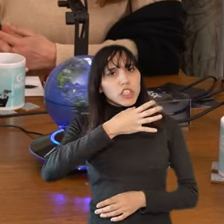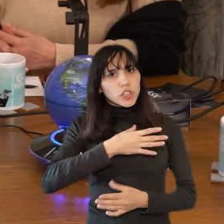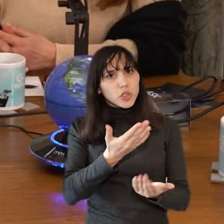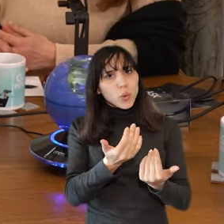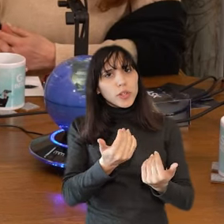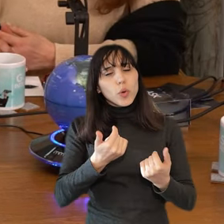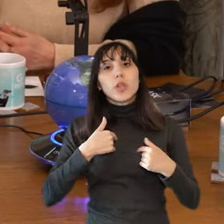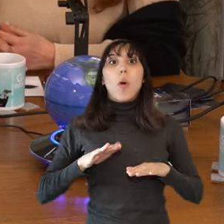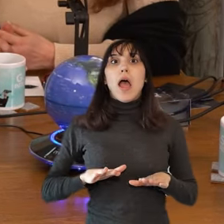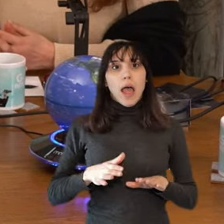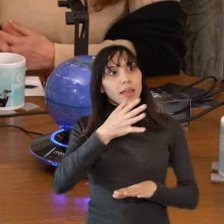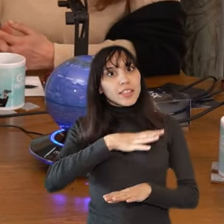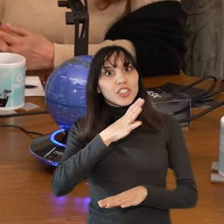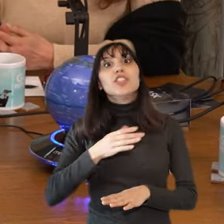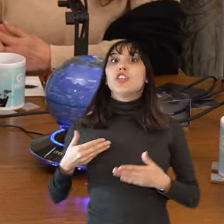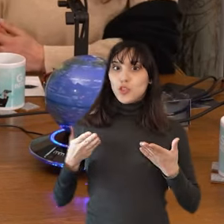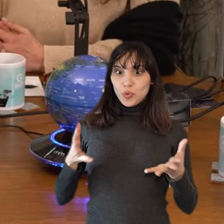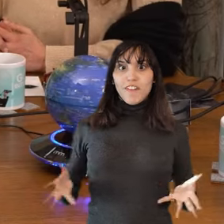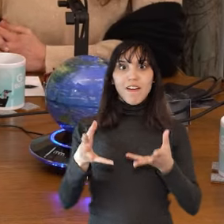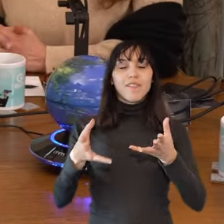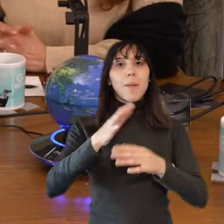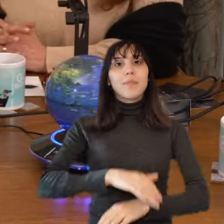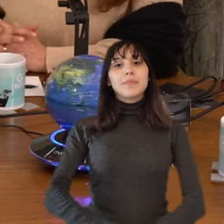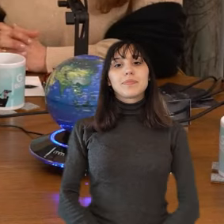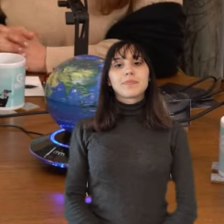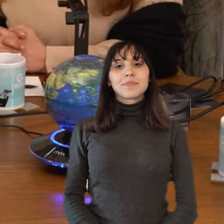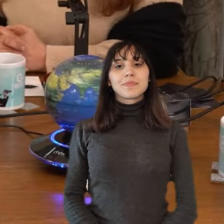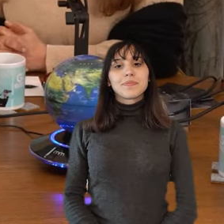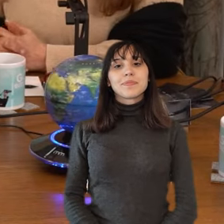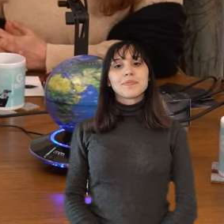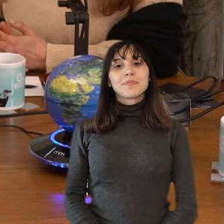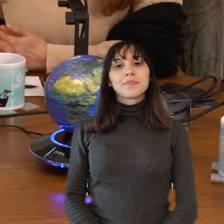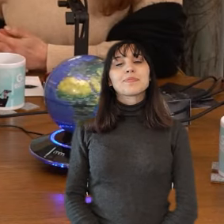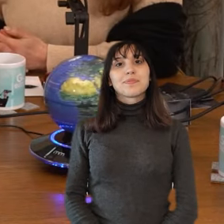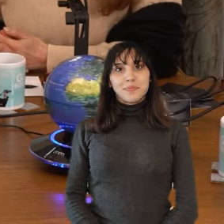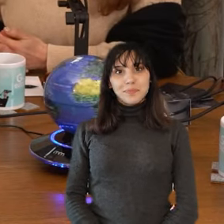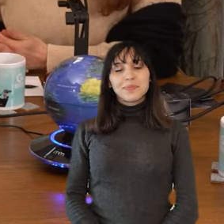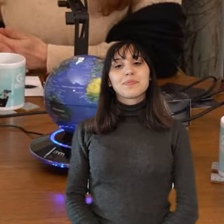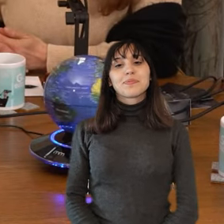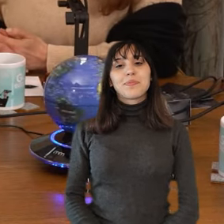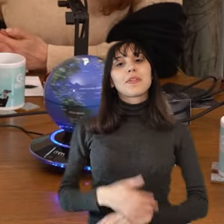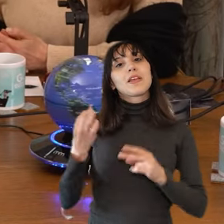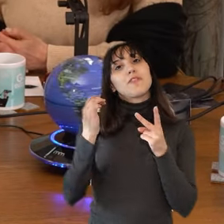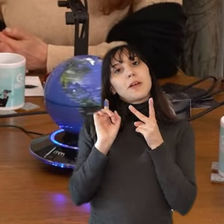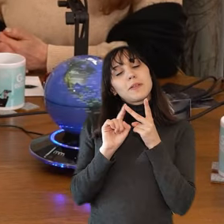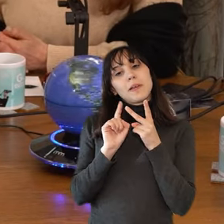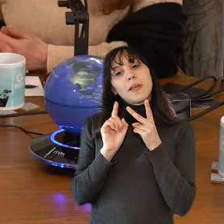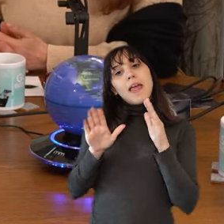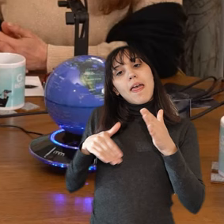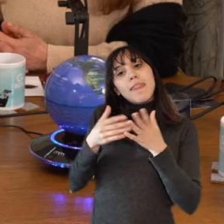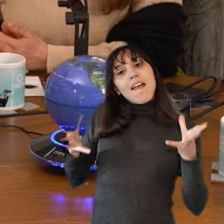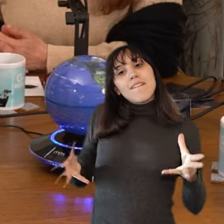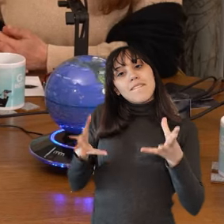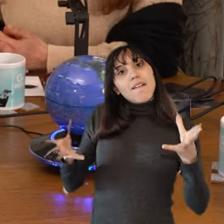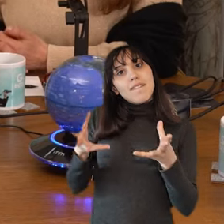nunca está sen não está aqui alguém que vai ajudar-te a realizar sim eh que é no fundo também levar isto